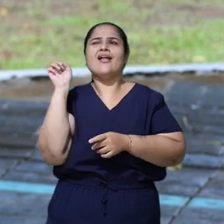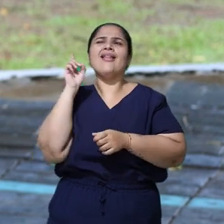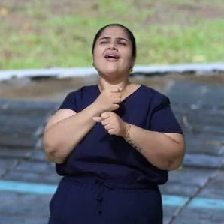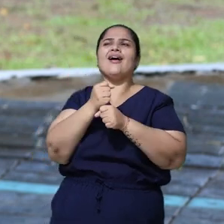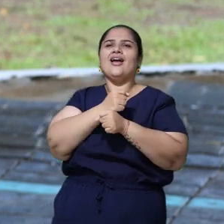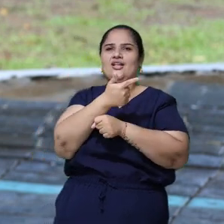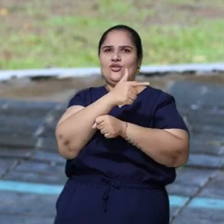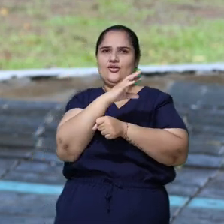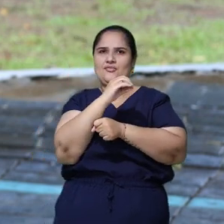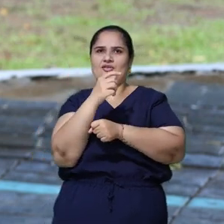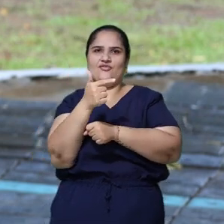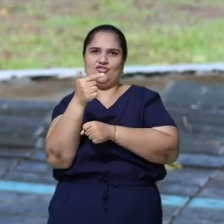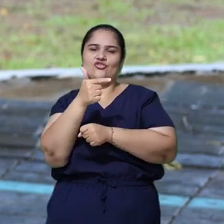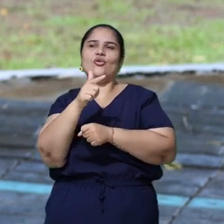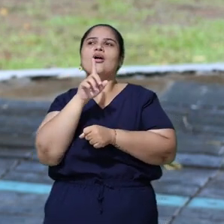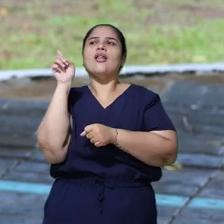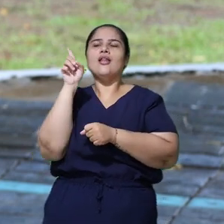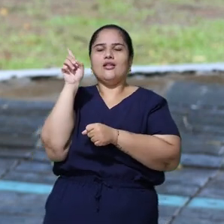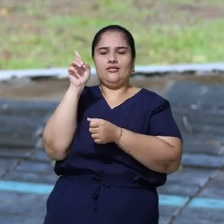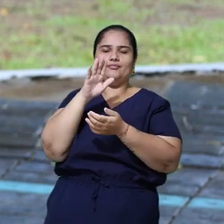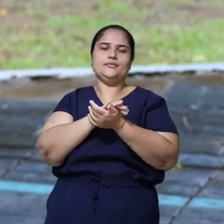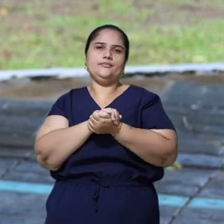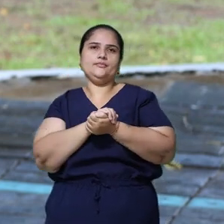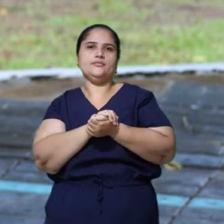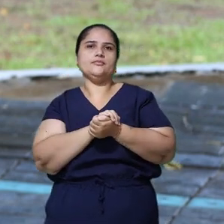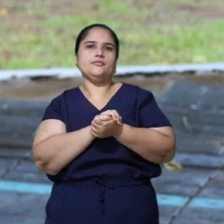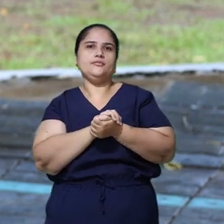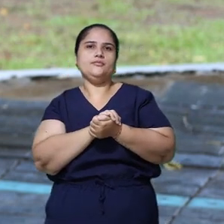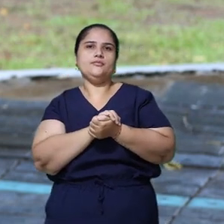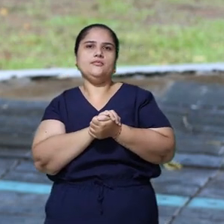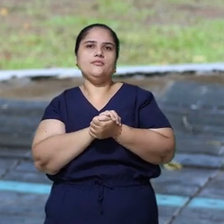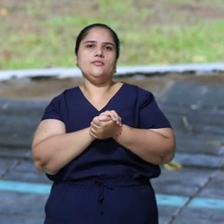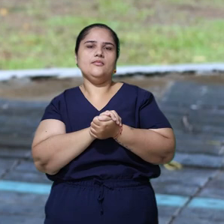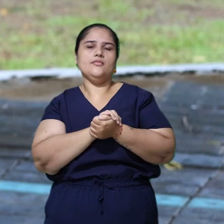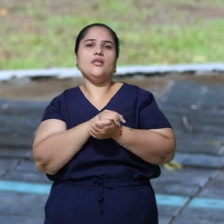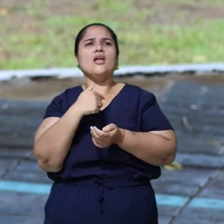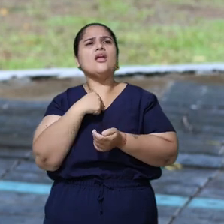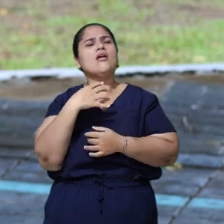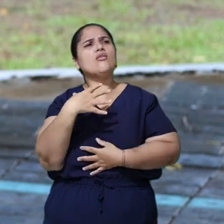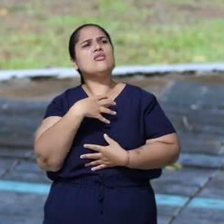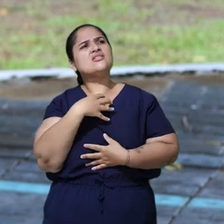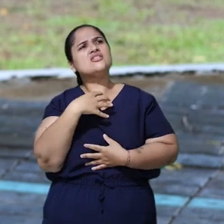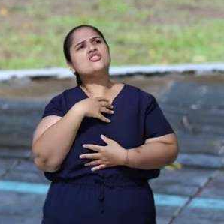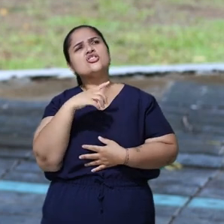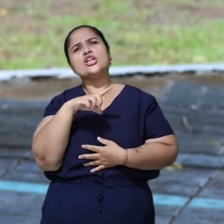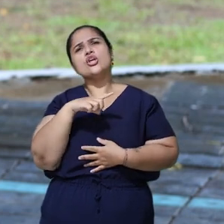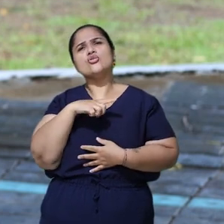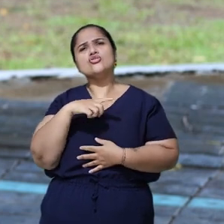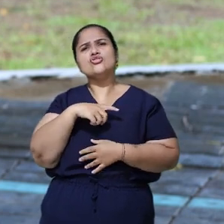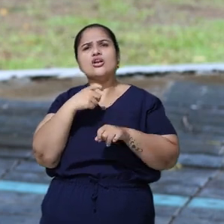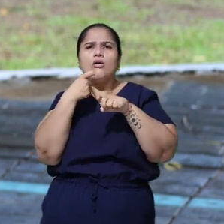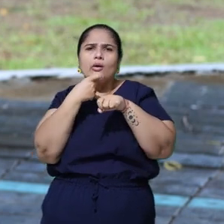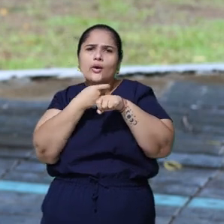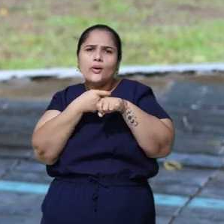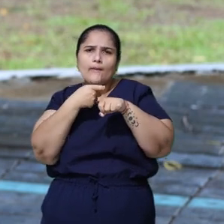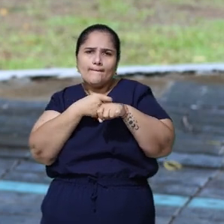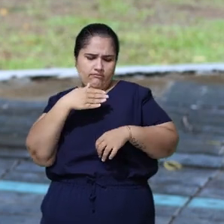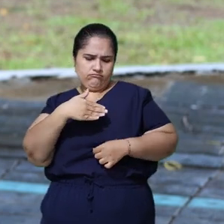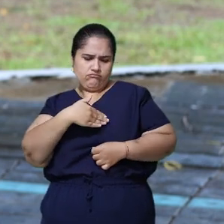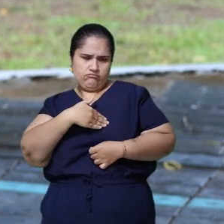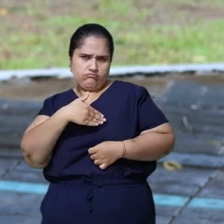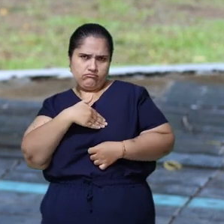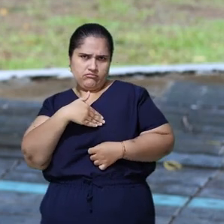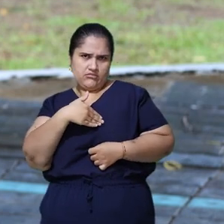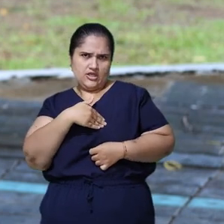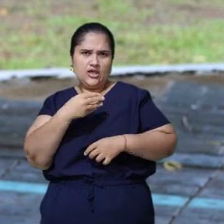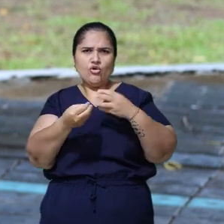melhor, de vocês entenderem. Lá em 2022, eu senti que eu tinha algo durinho assim na minha mama, como se fosse